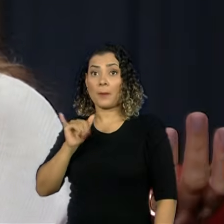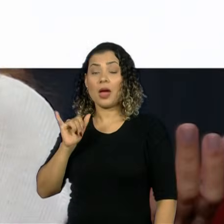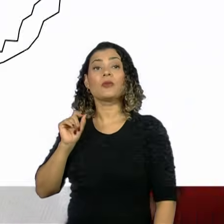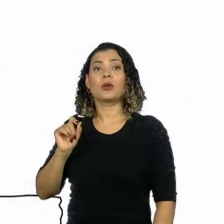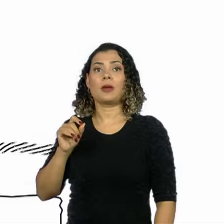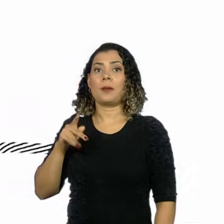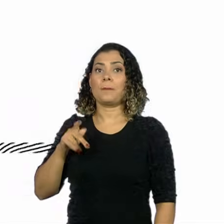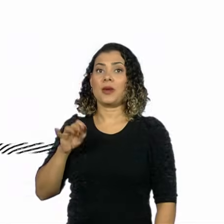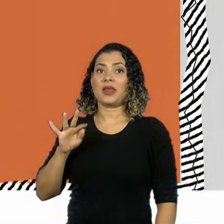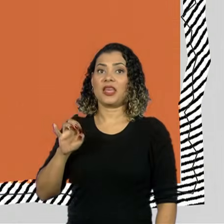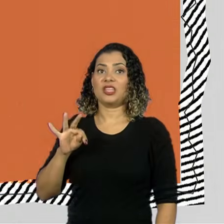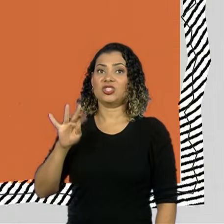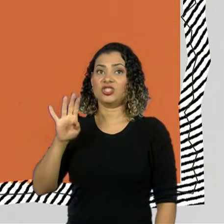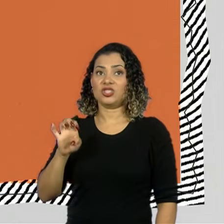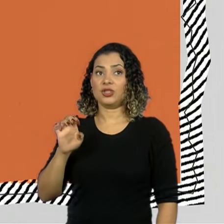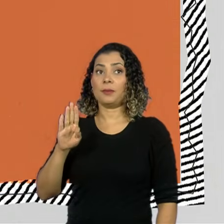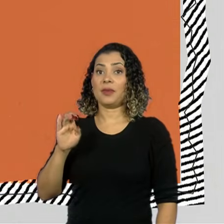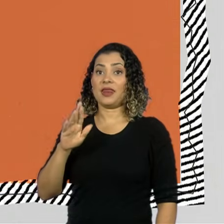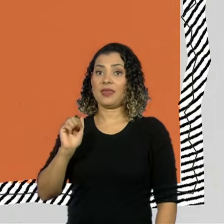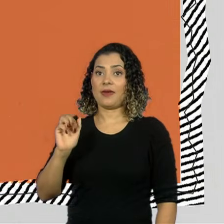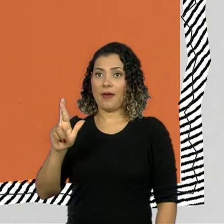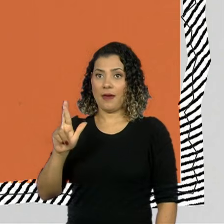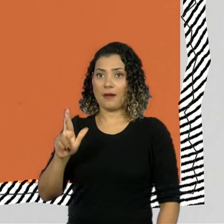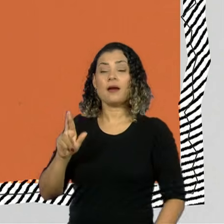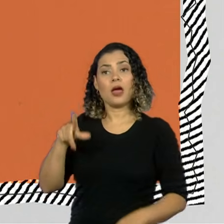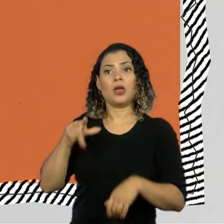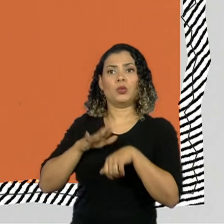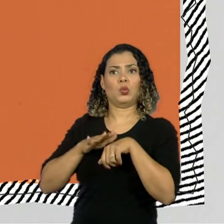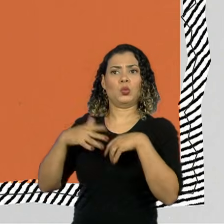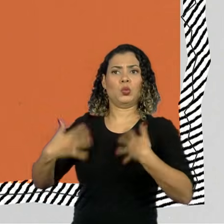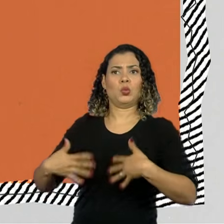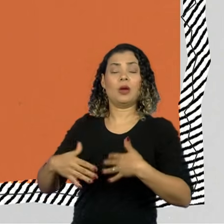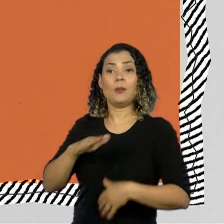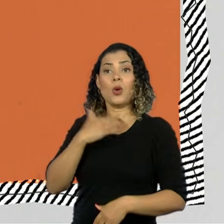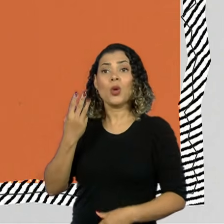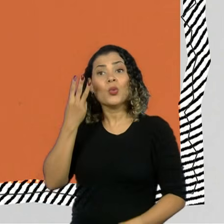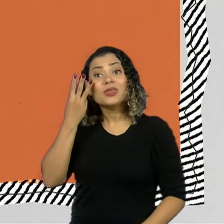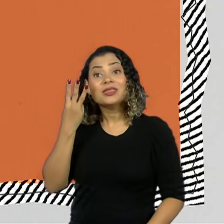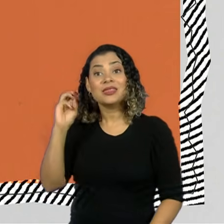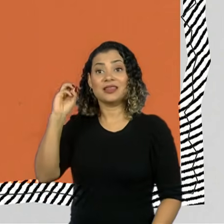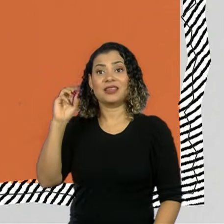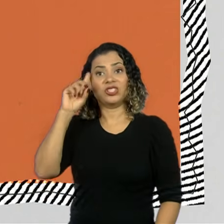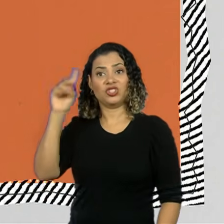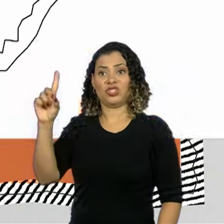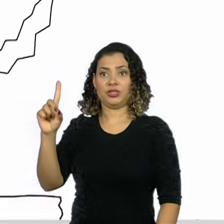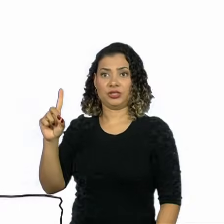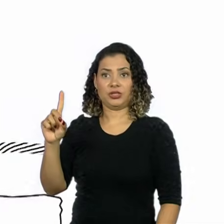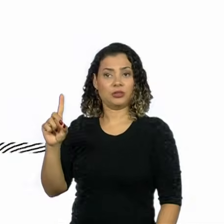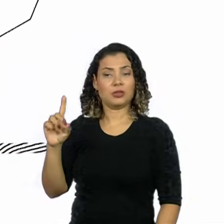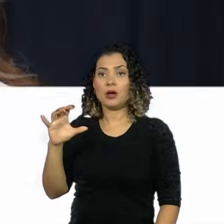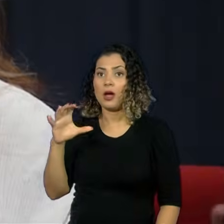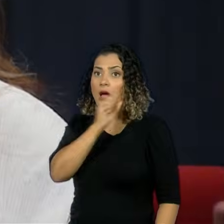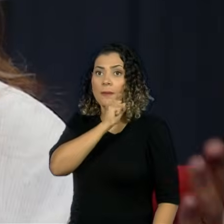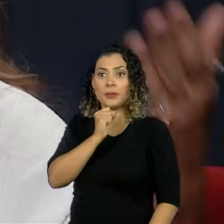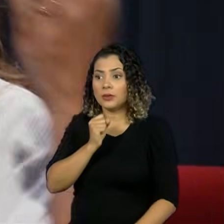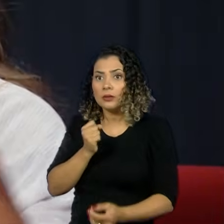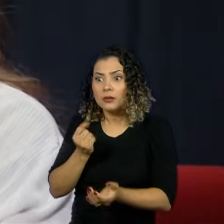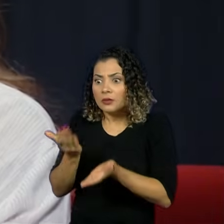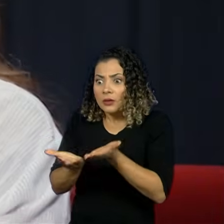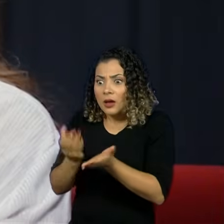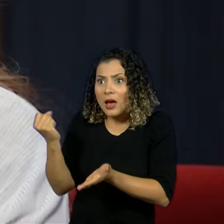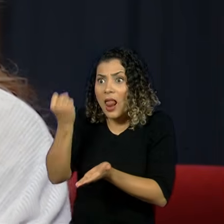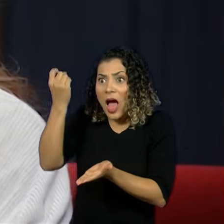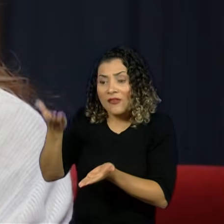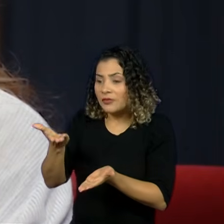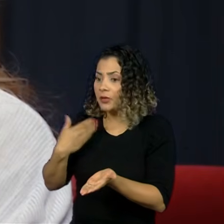biliar. É uma condição muito grave. E ele faleceu em 30 dias, desde quando teve a crise